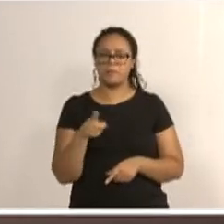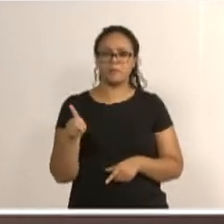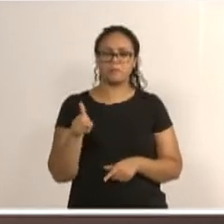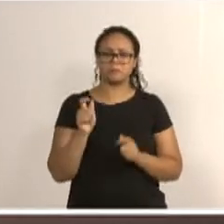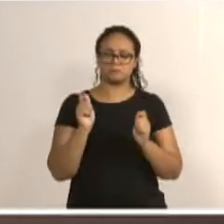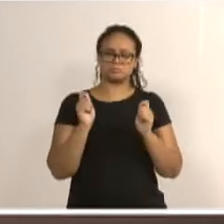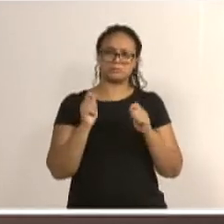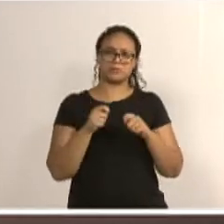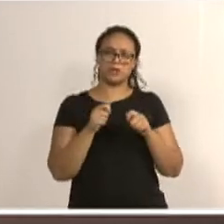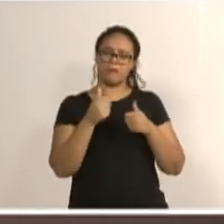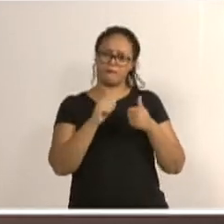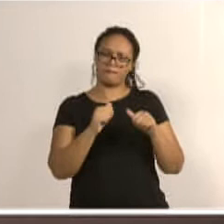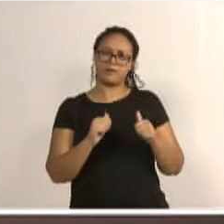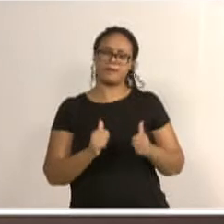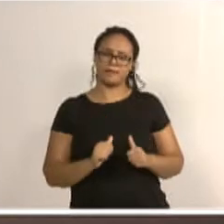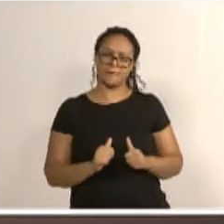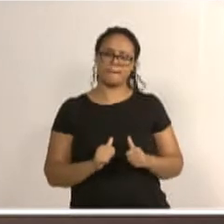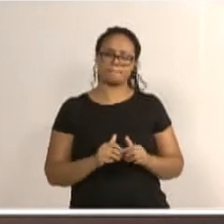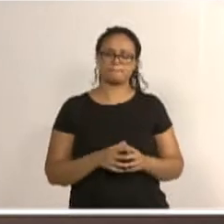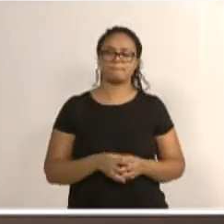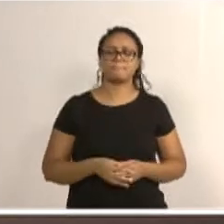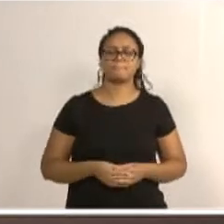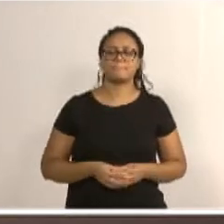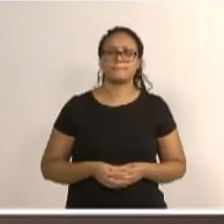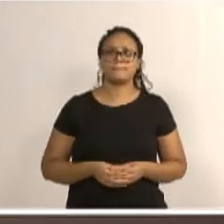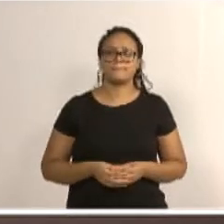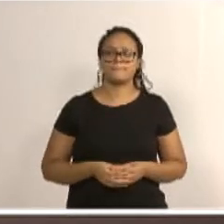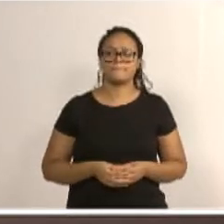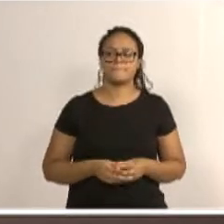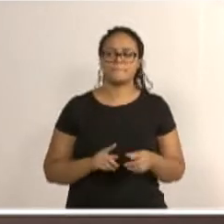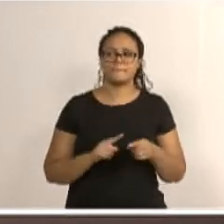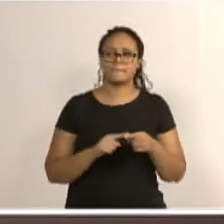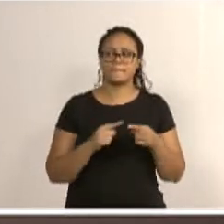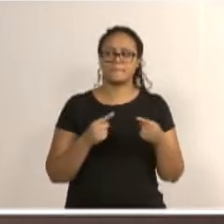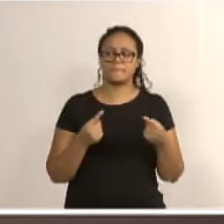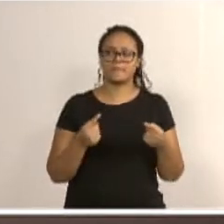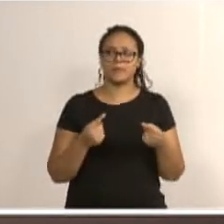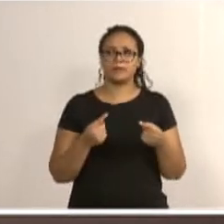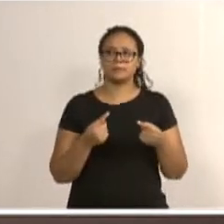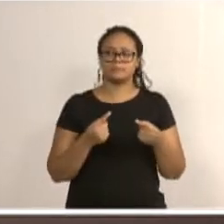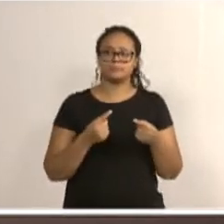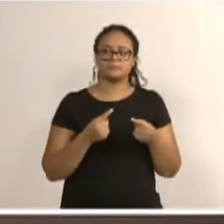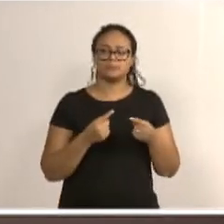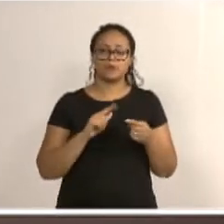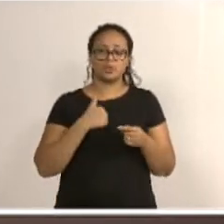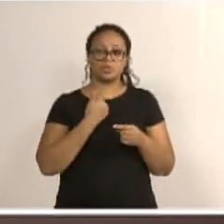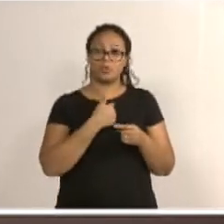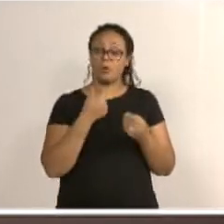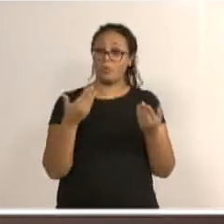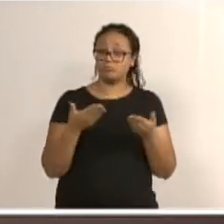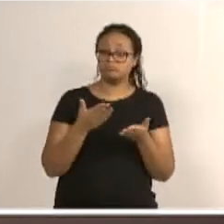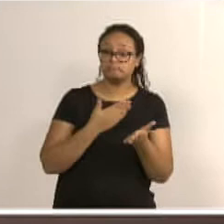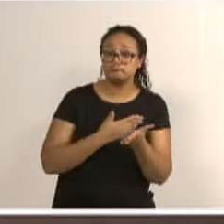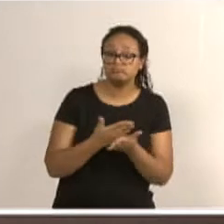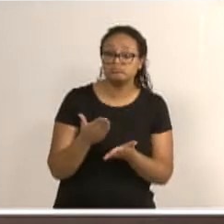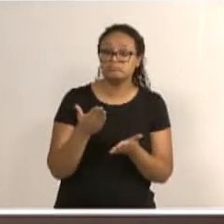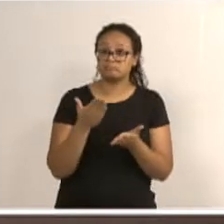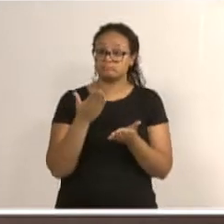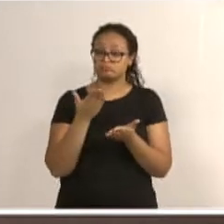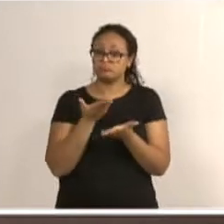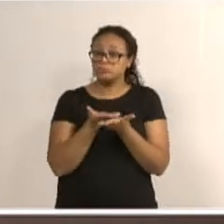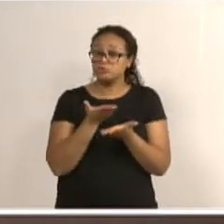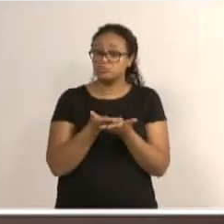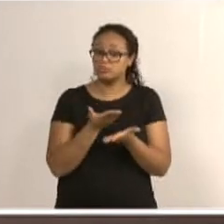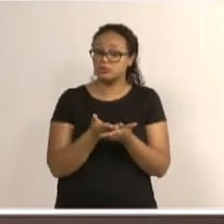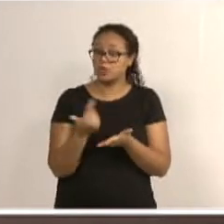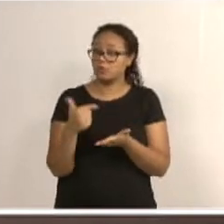aglutinar essas linhas. Então, cabe aqui que nós estamos num estudo inicial e nada